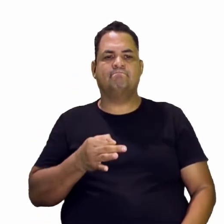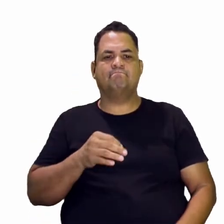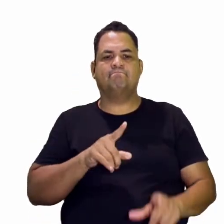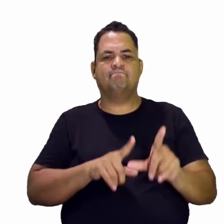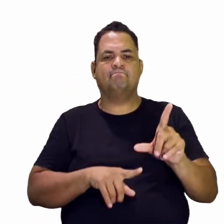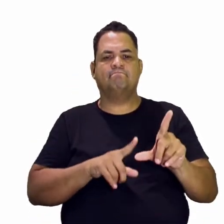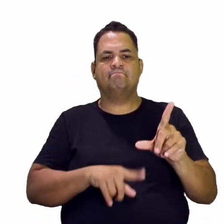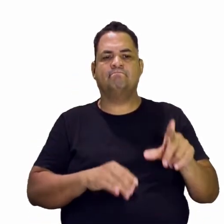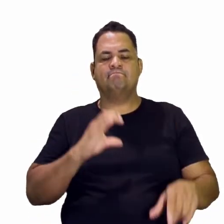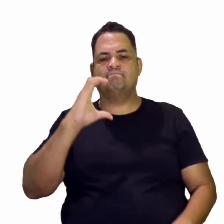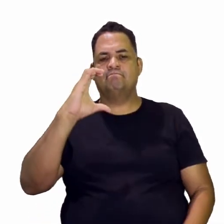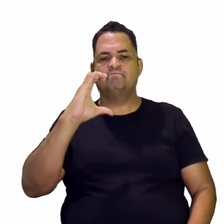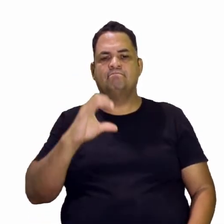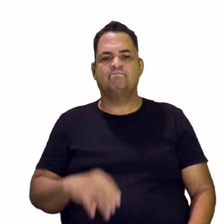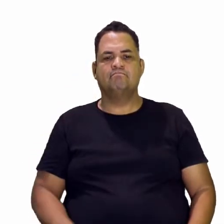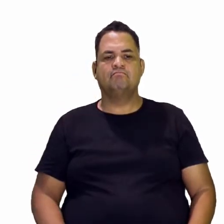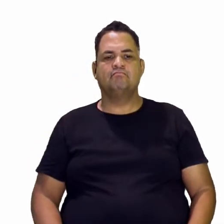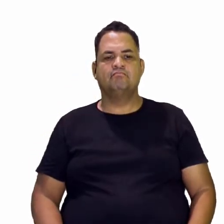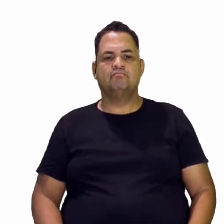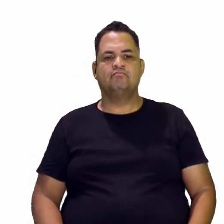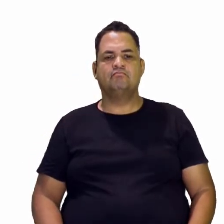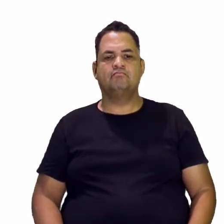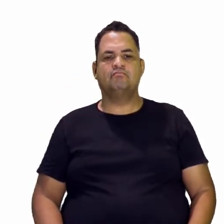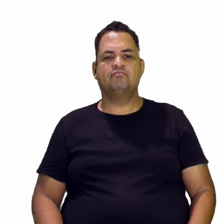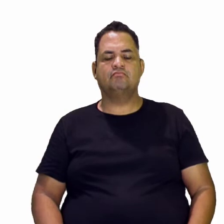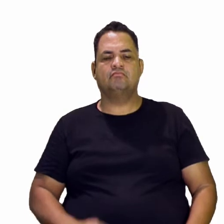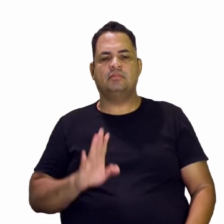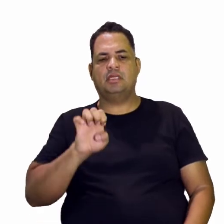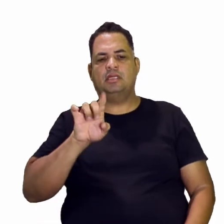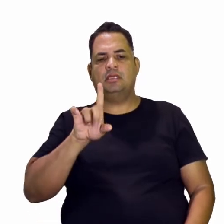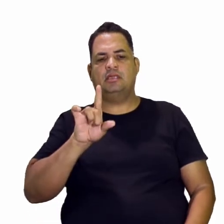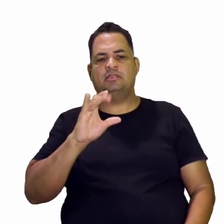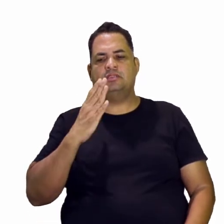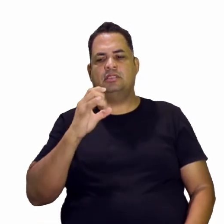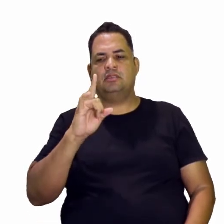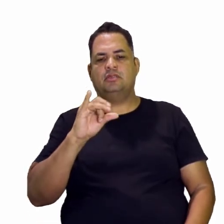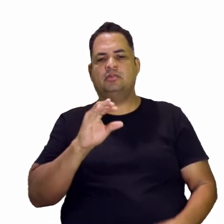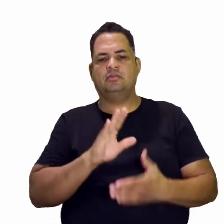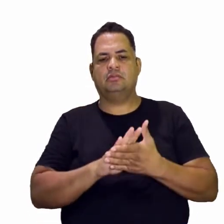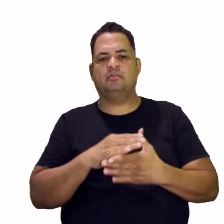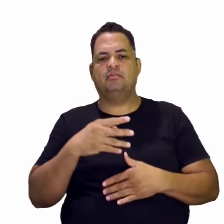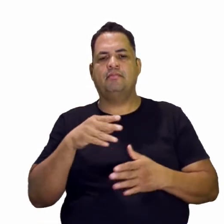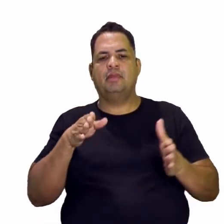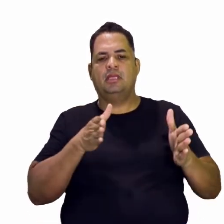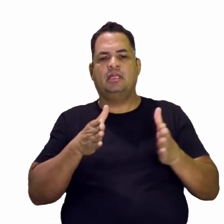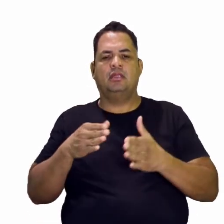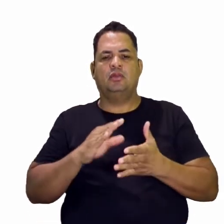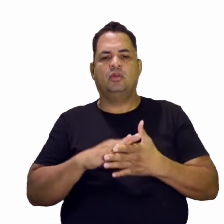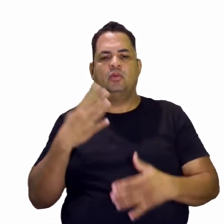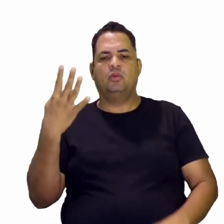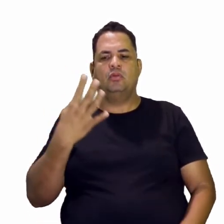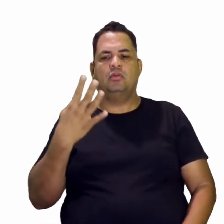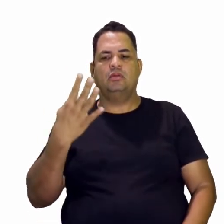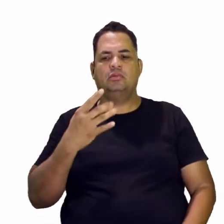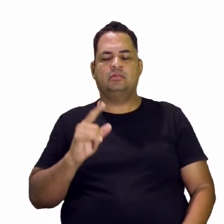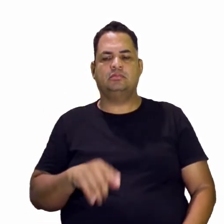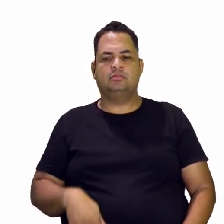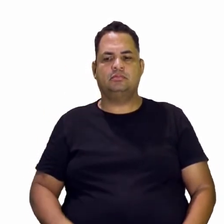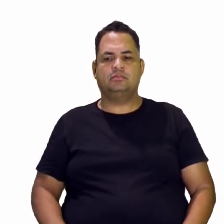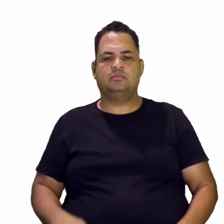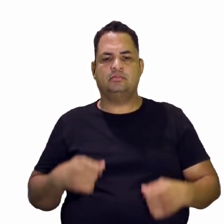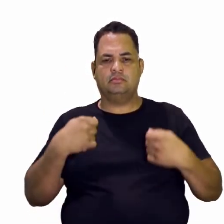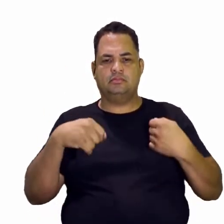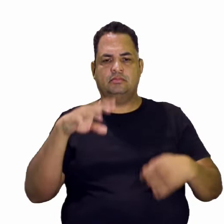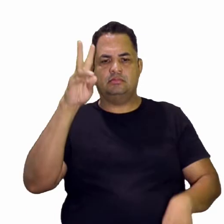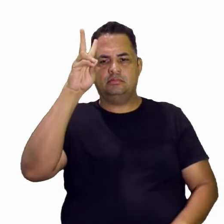a nossa letra C. Era cenozoica, período quaternário. O que você precisa lembrar, olha aqui para